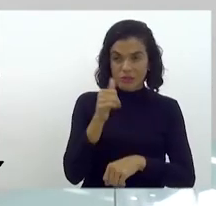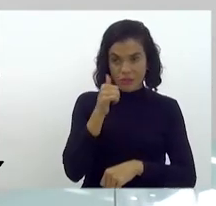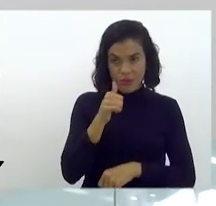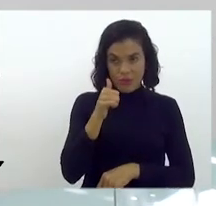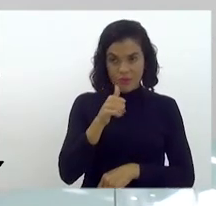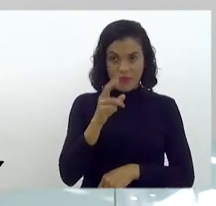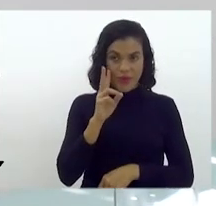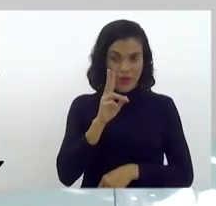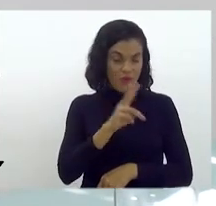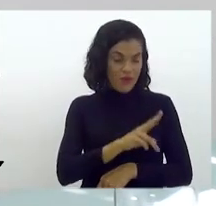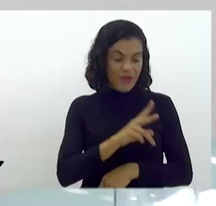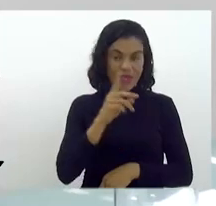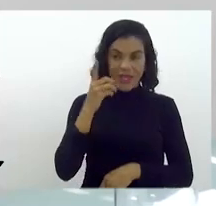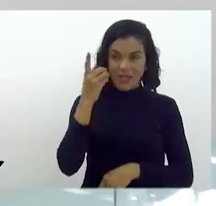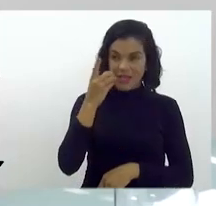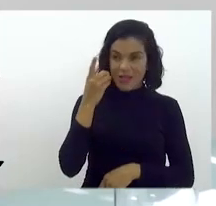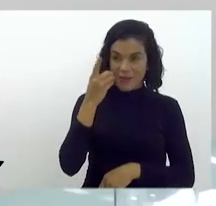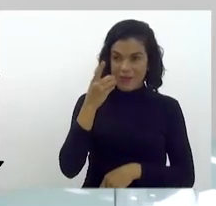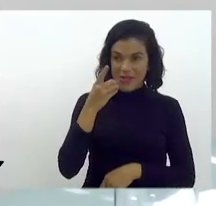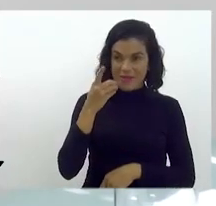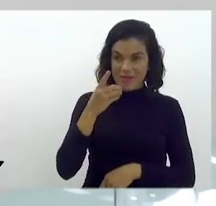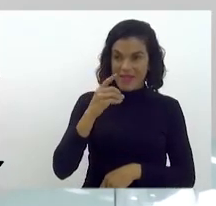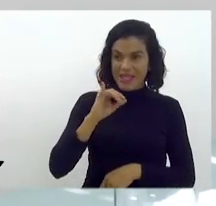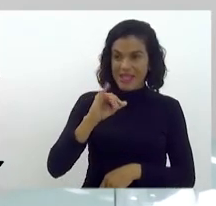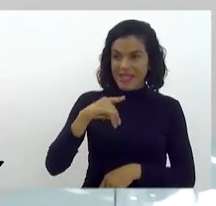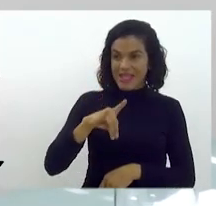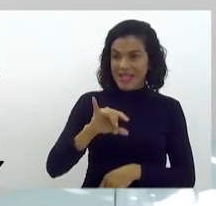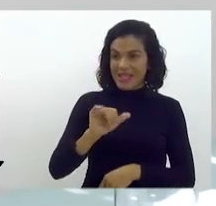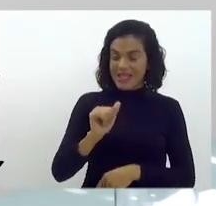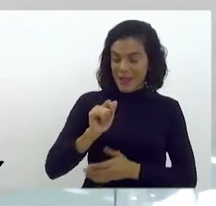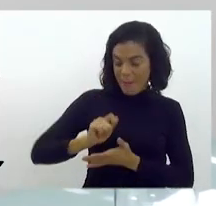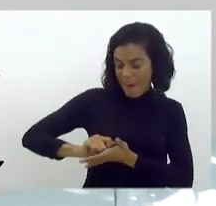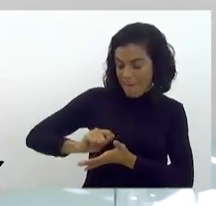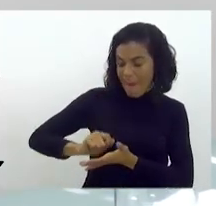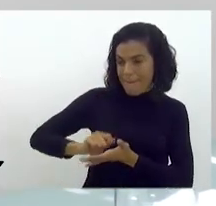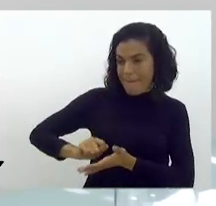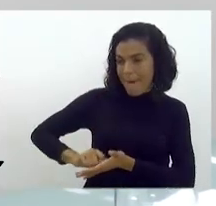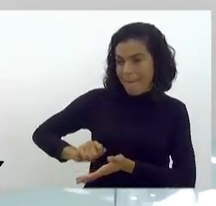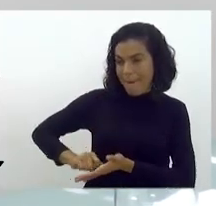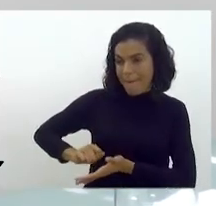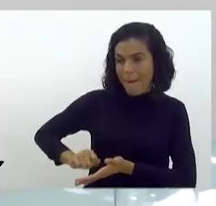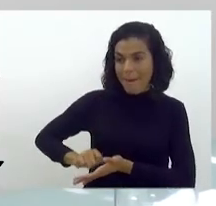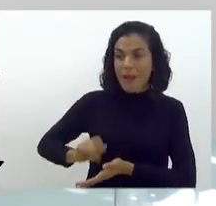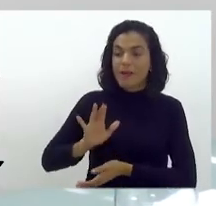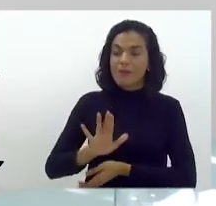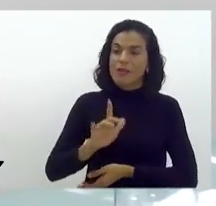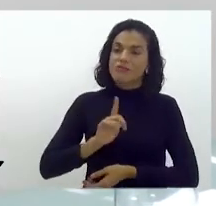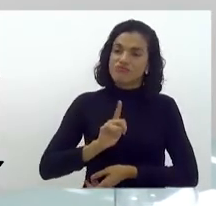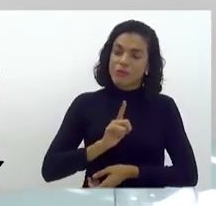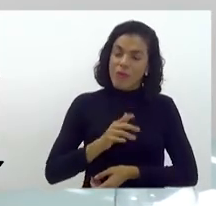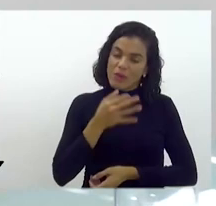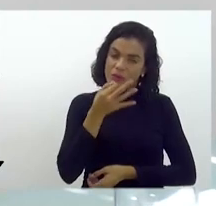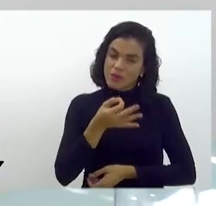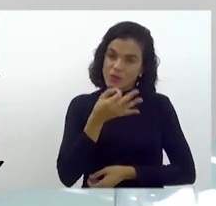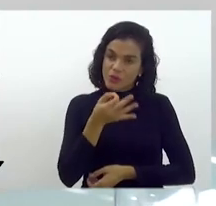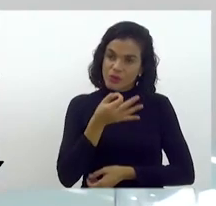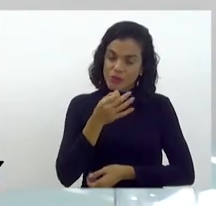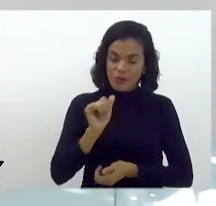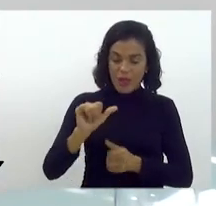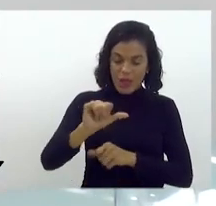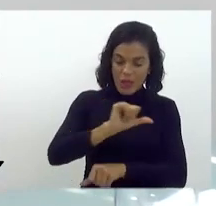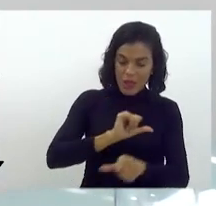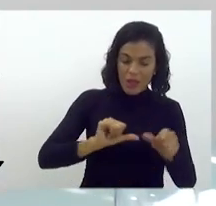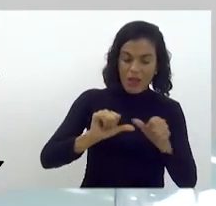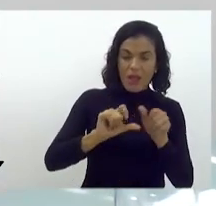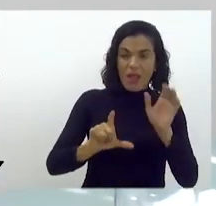fica deputada índia rapidamente fez suas anotações aqui mas acho que pode ser também uma sugestão na alteração